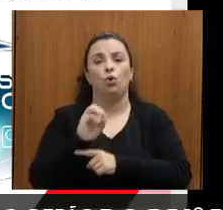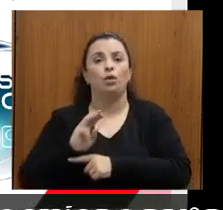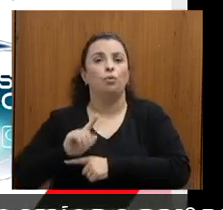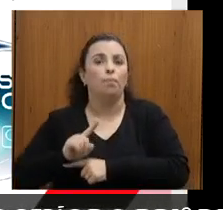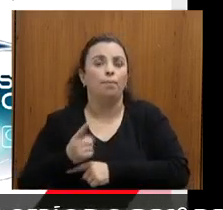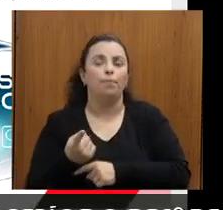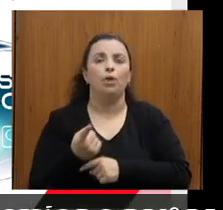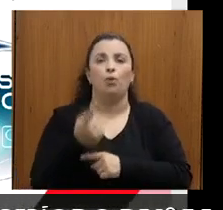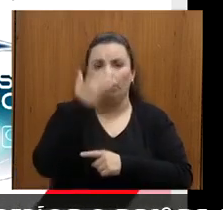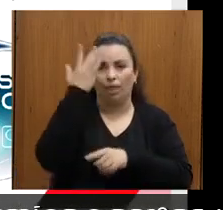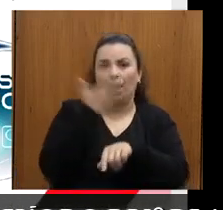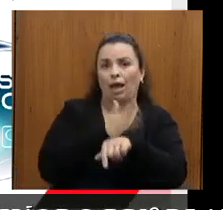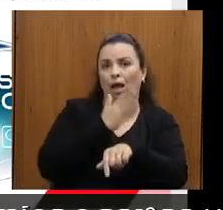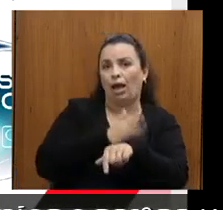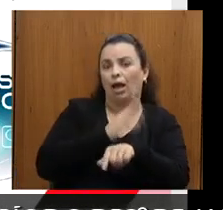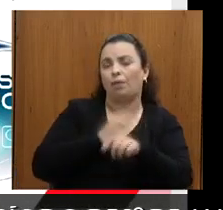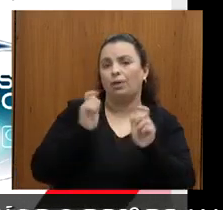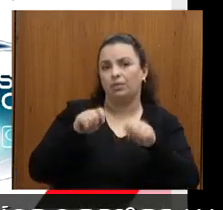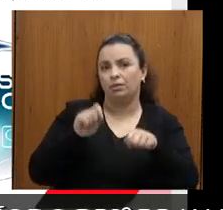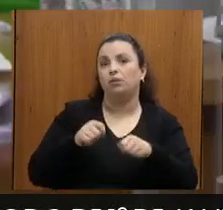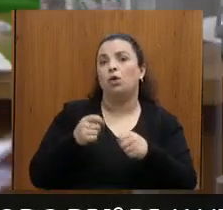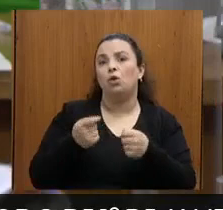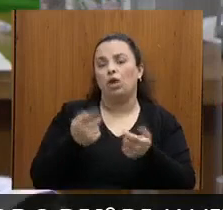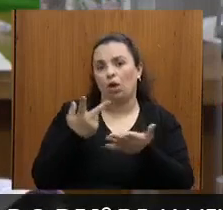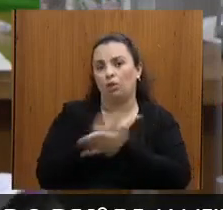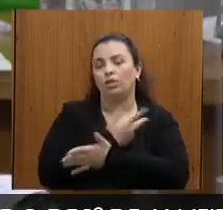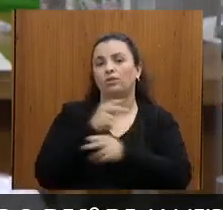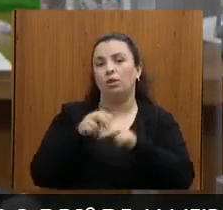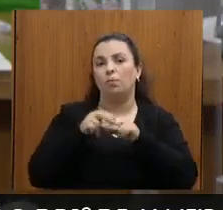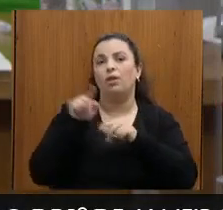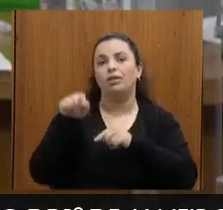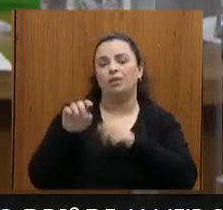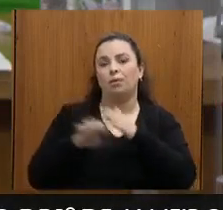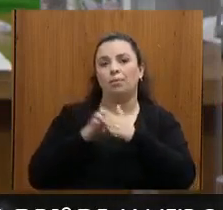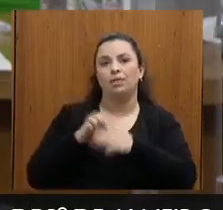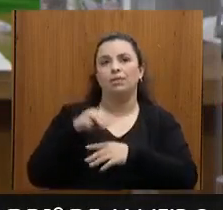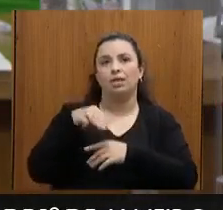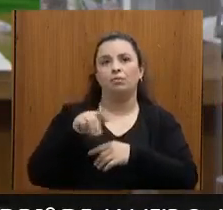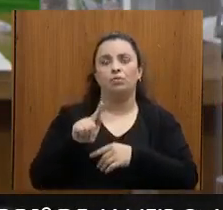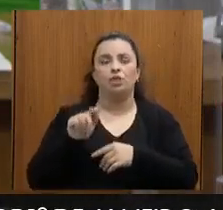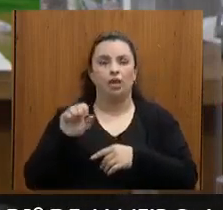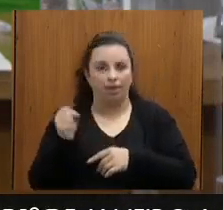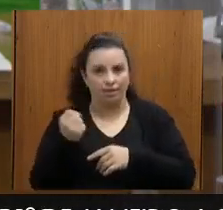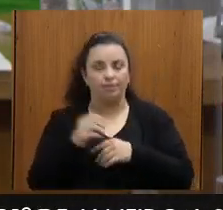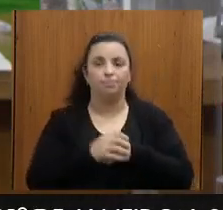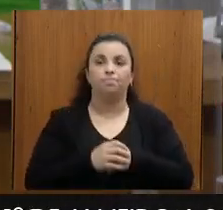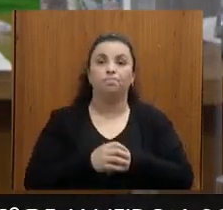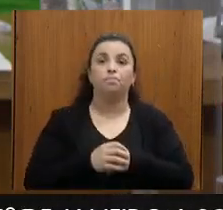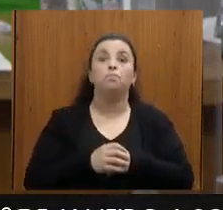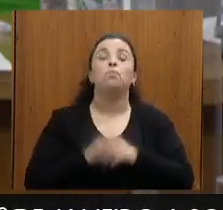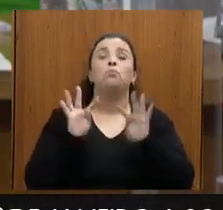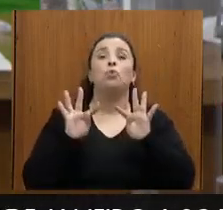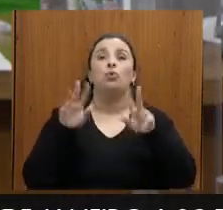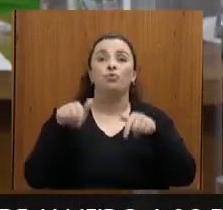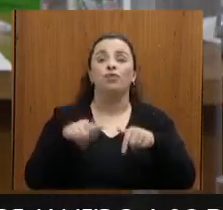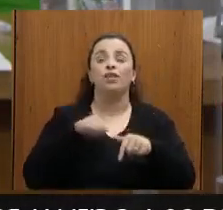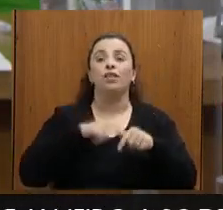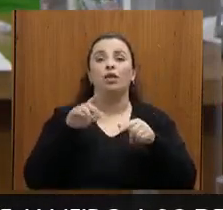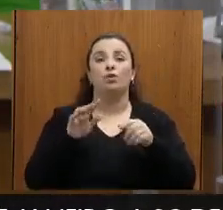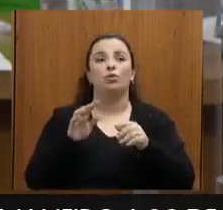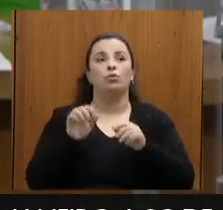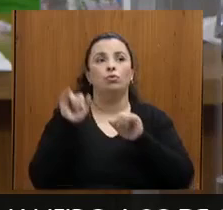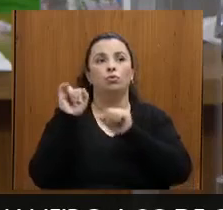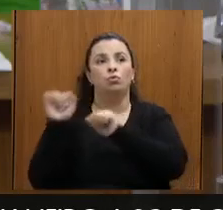distância realizados pela MGS. Então, aqui, pode passar, por favor. No final, gente traz um slide de resumo,